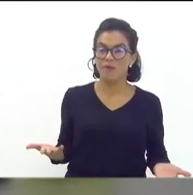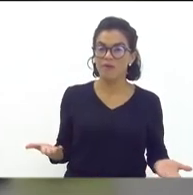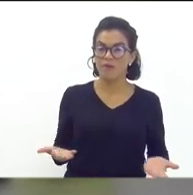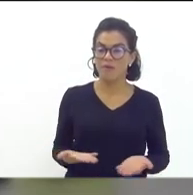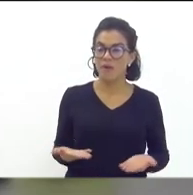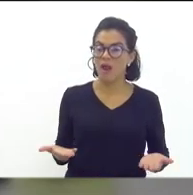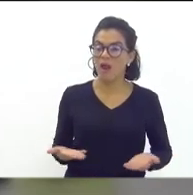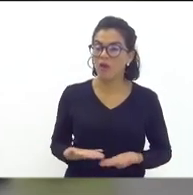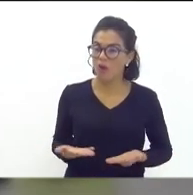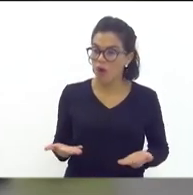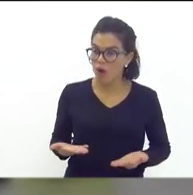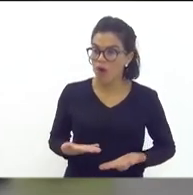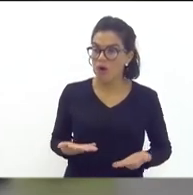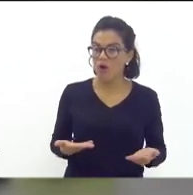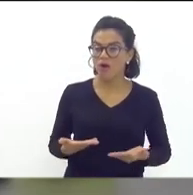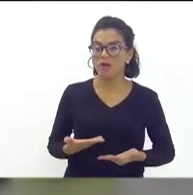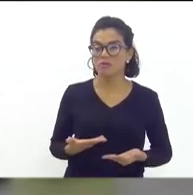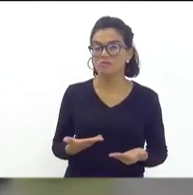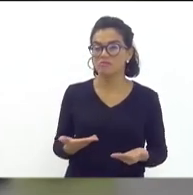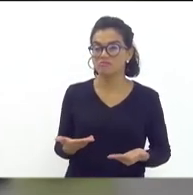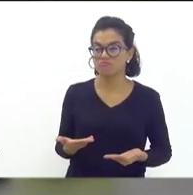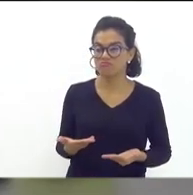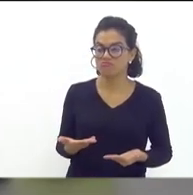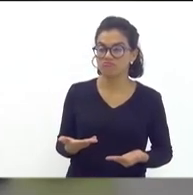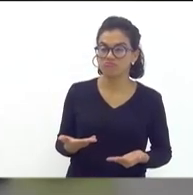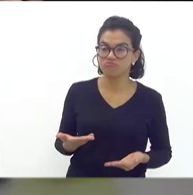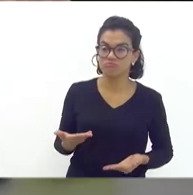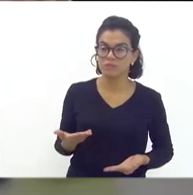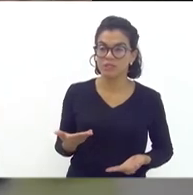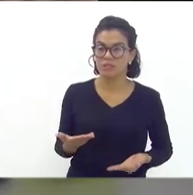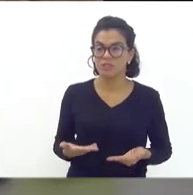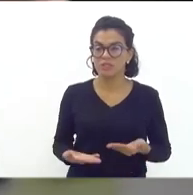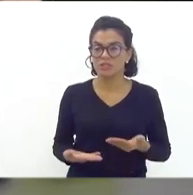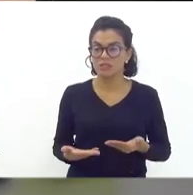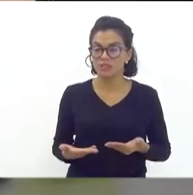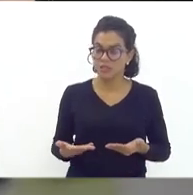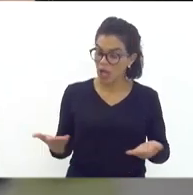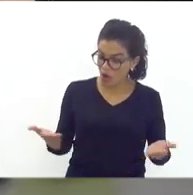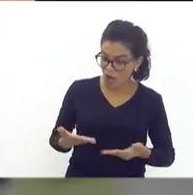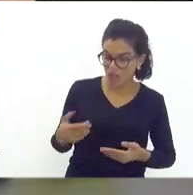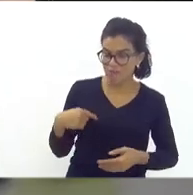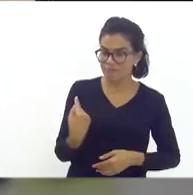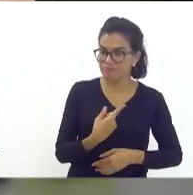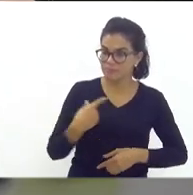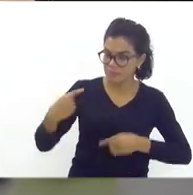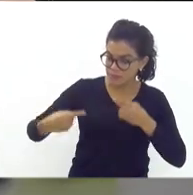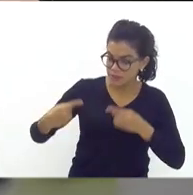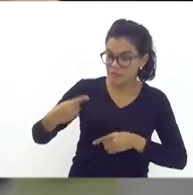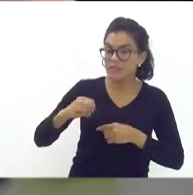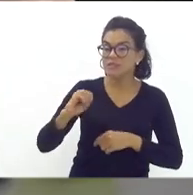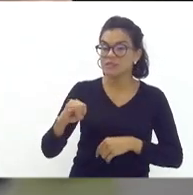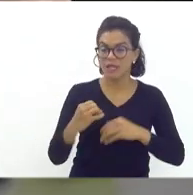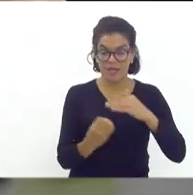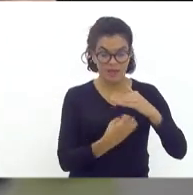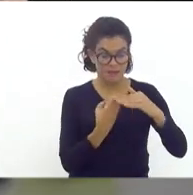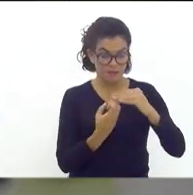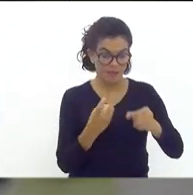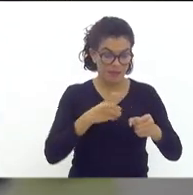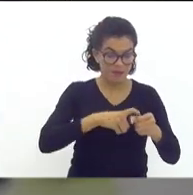objeto de de uma discussão aqui se a concessionária de alguma forma